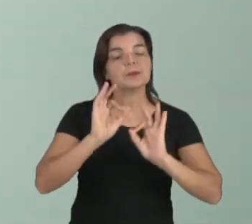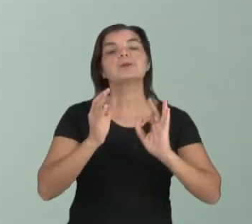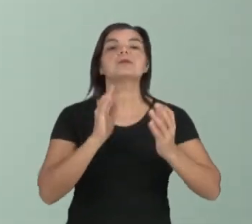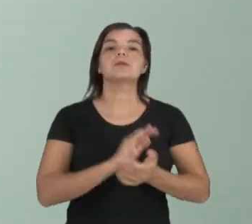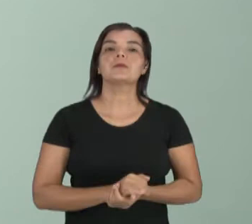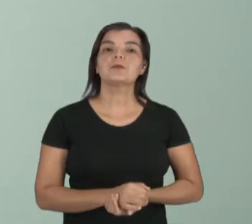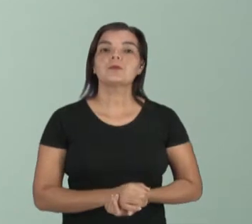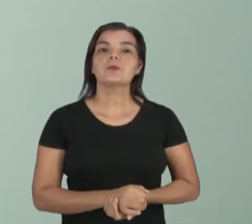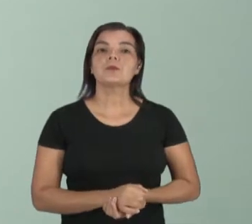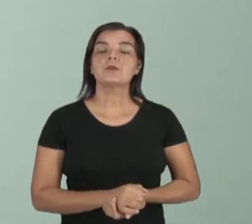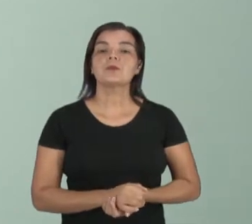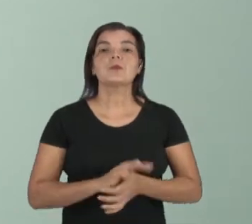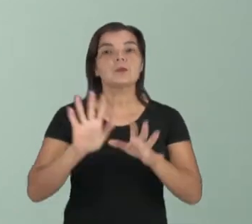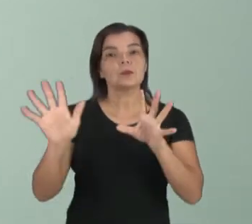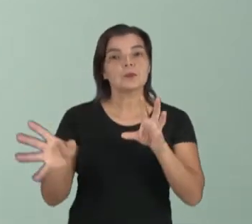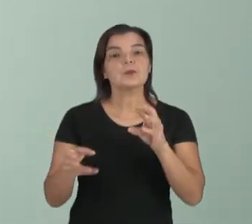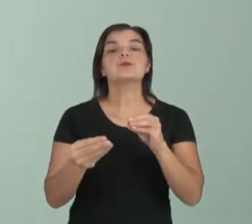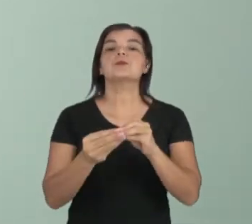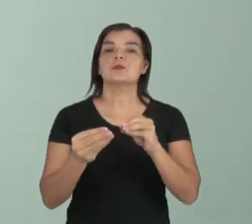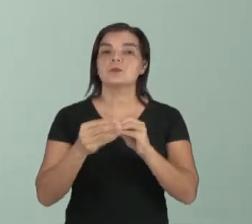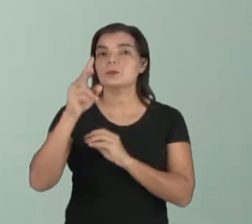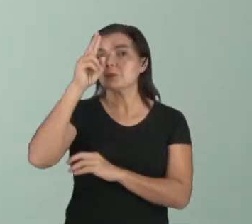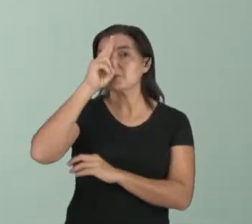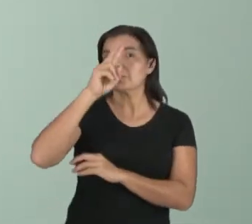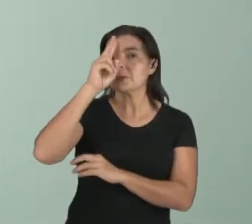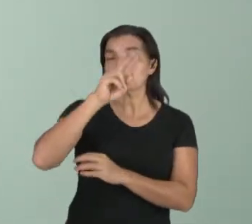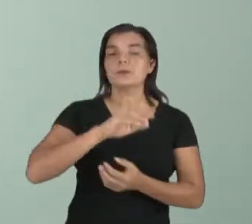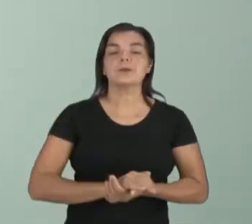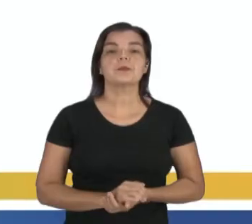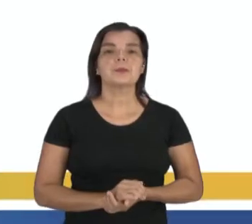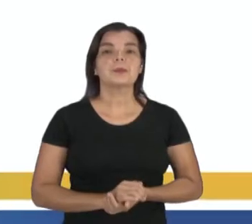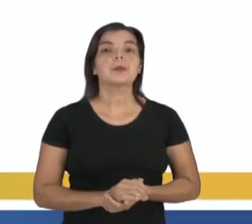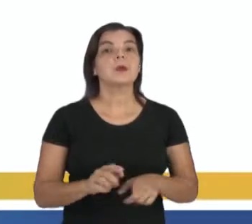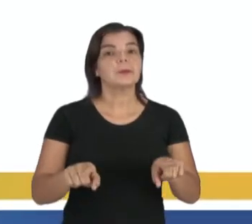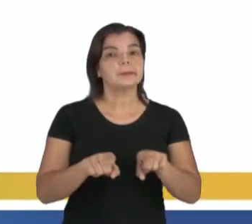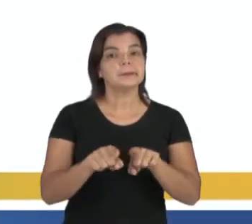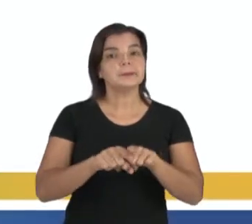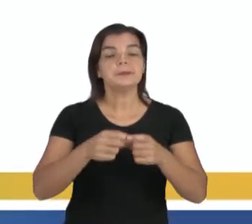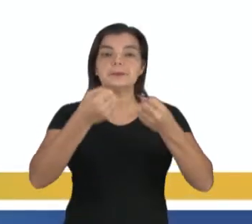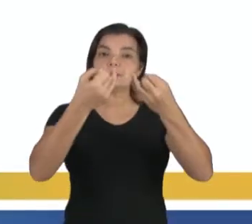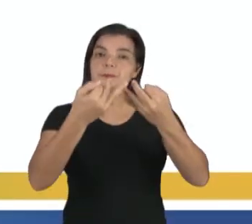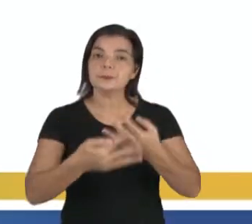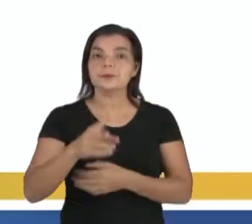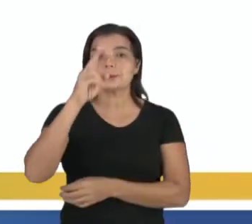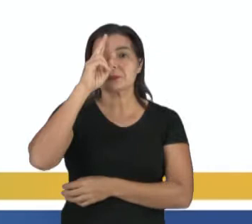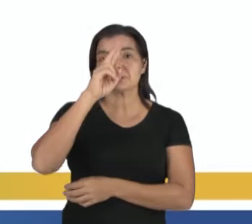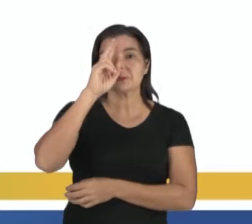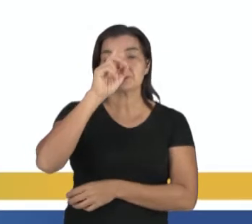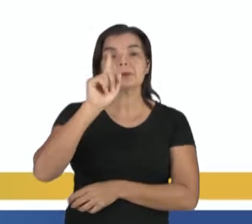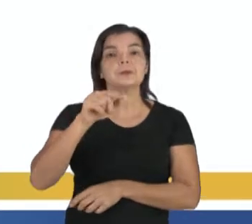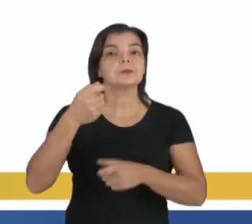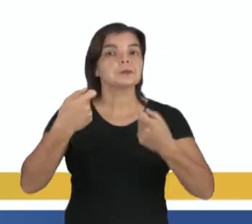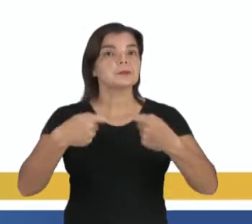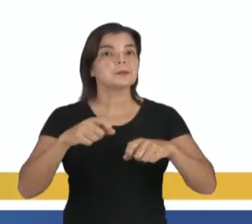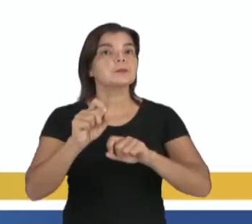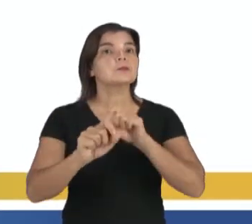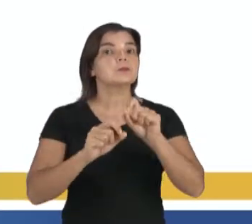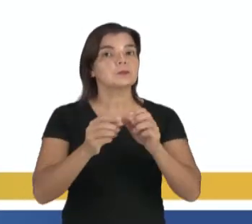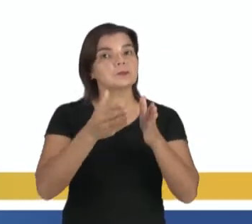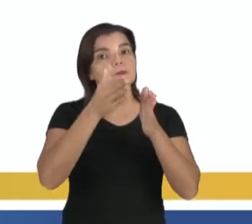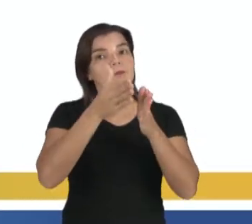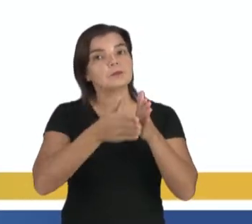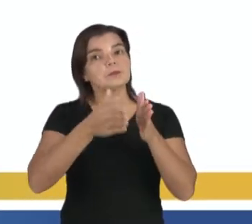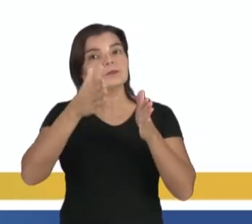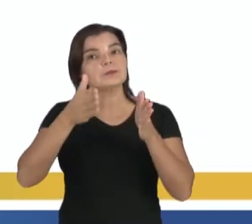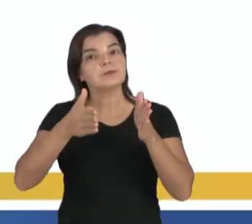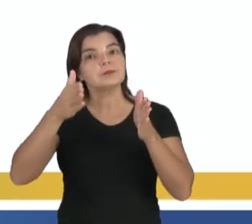para que componha uma história. E para compor uma história, é necessário que haja uma